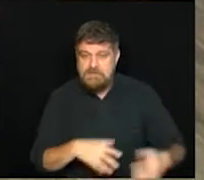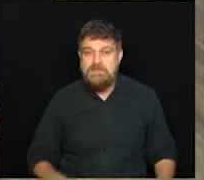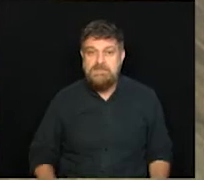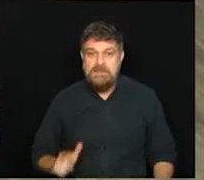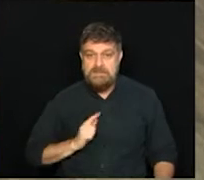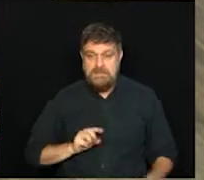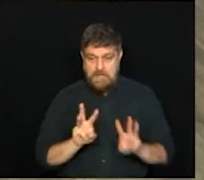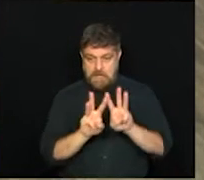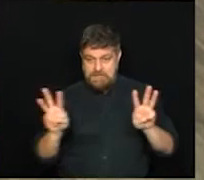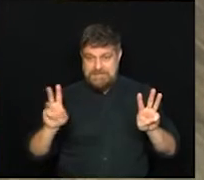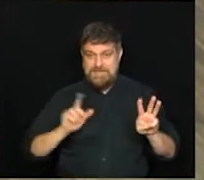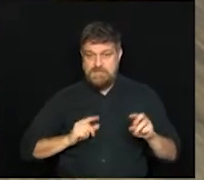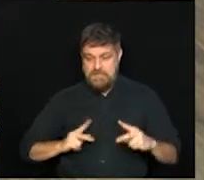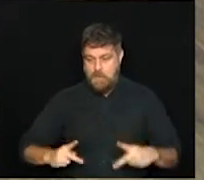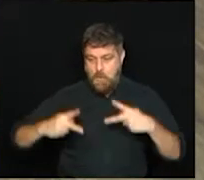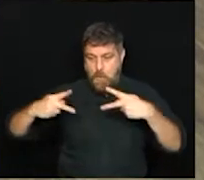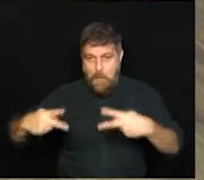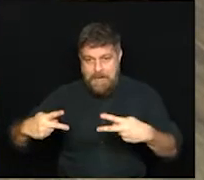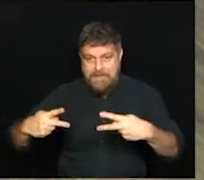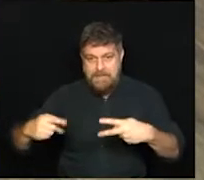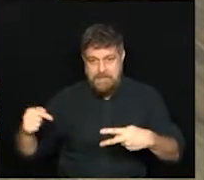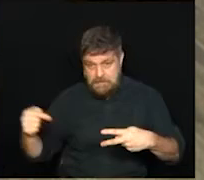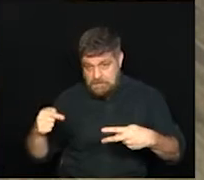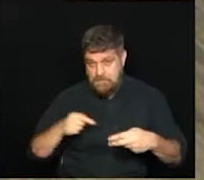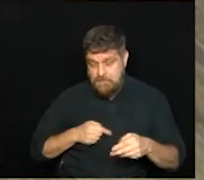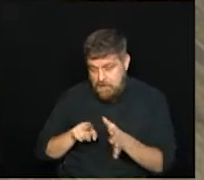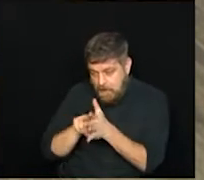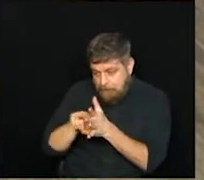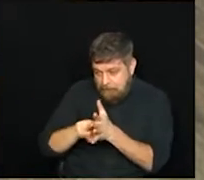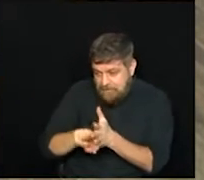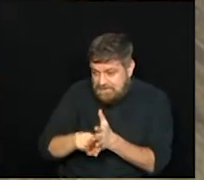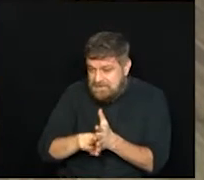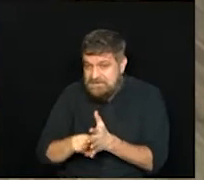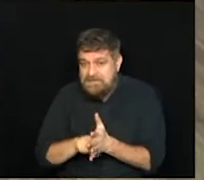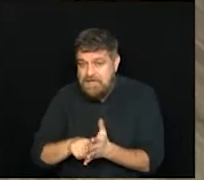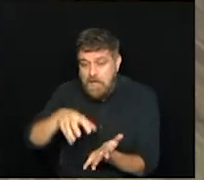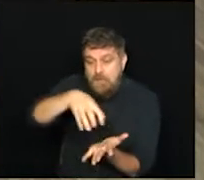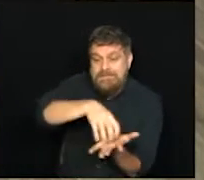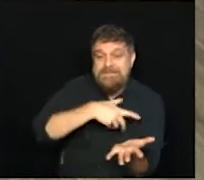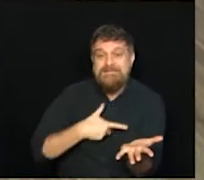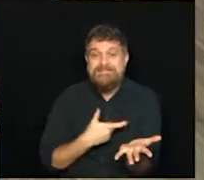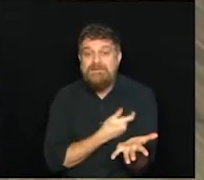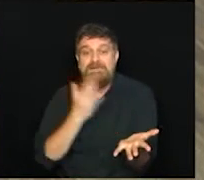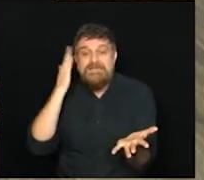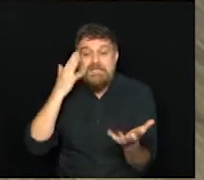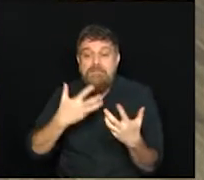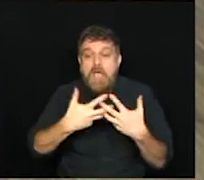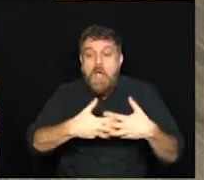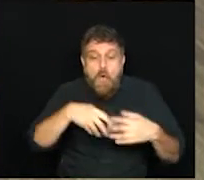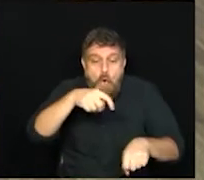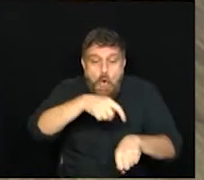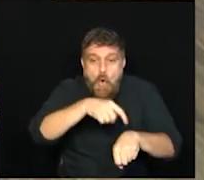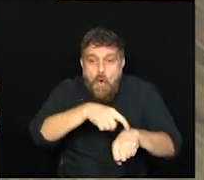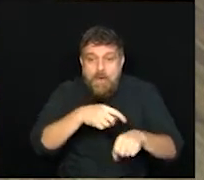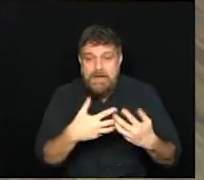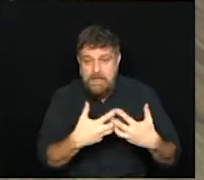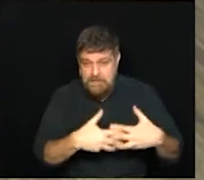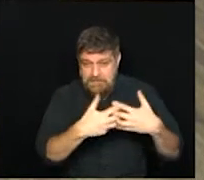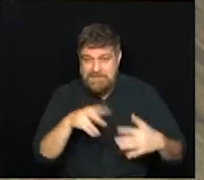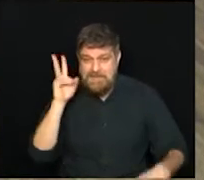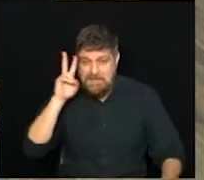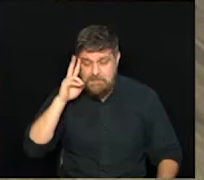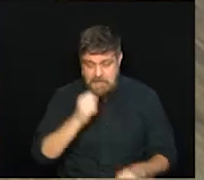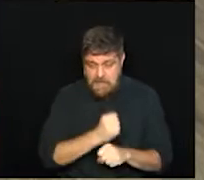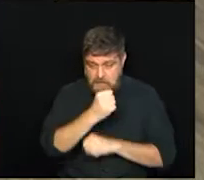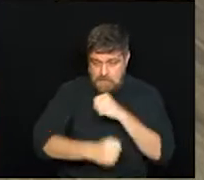site tem um link, esse acesse aqui é para você procurar esse centro de saúde mais perto do seu endereço. Lembrando que, neste